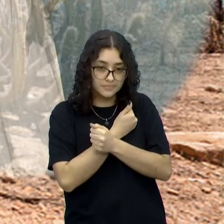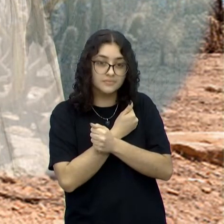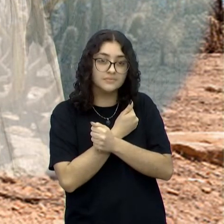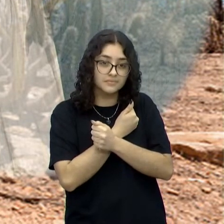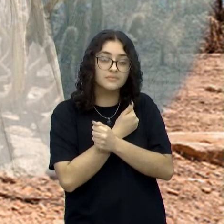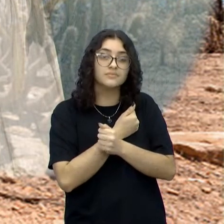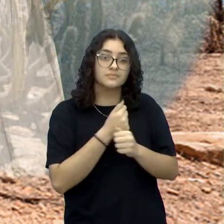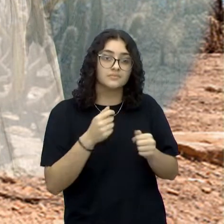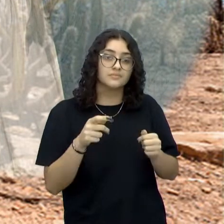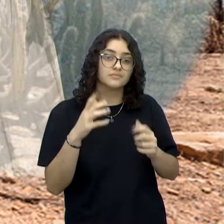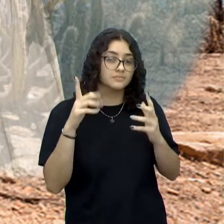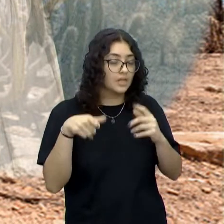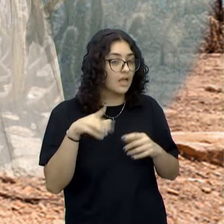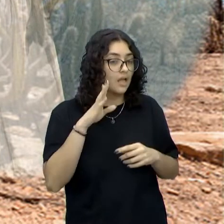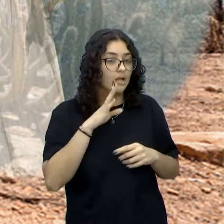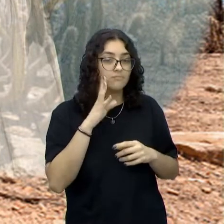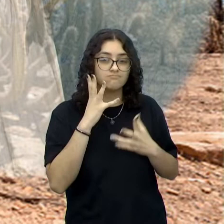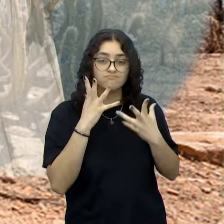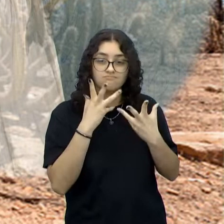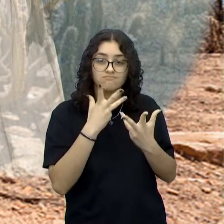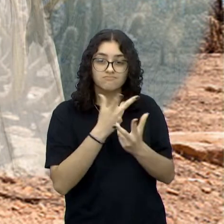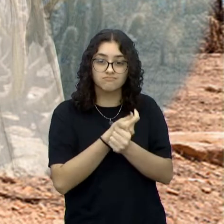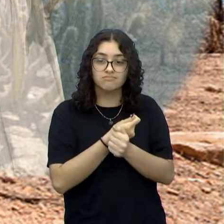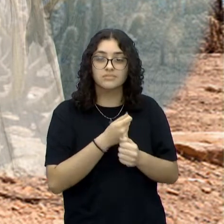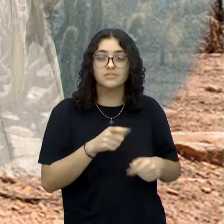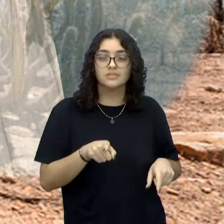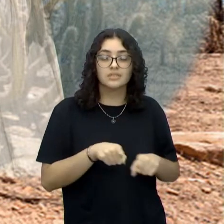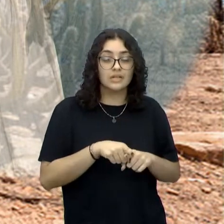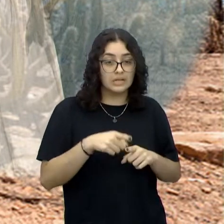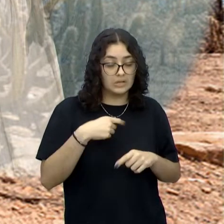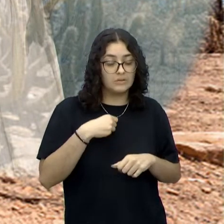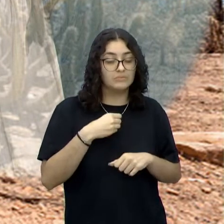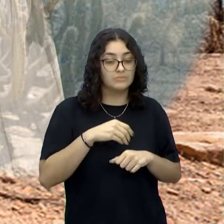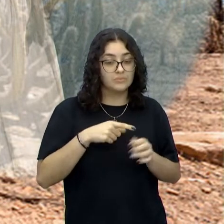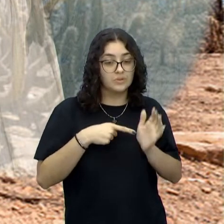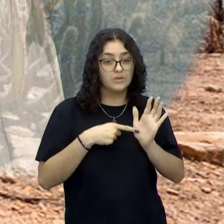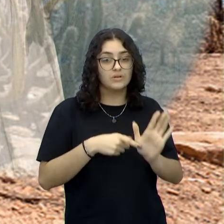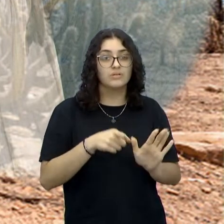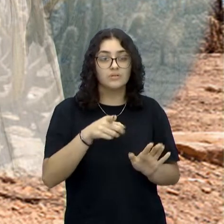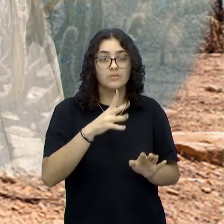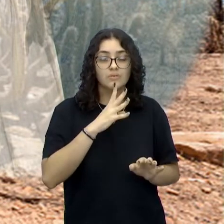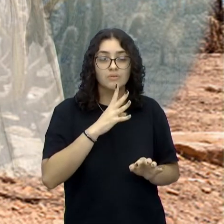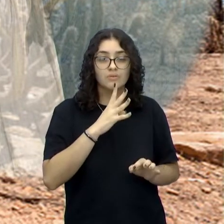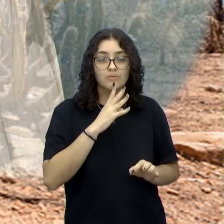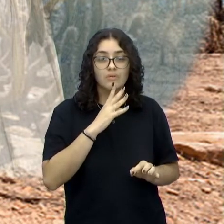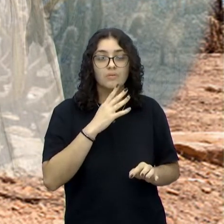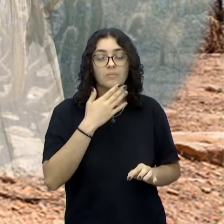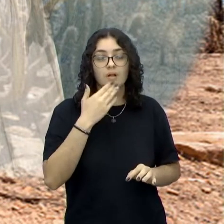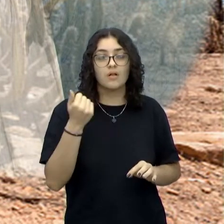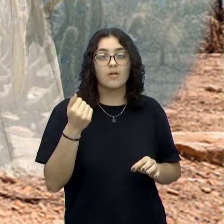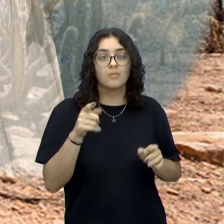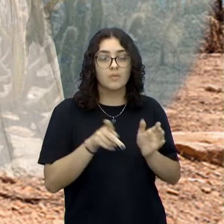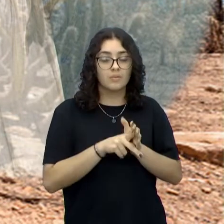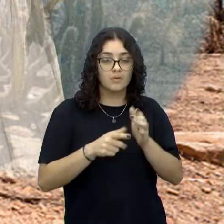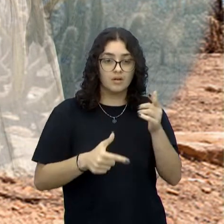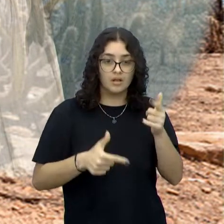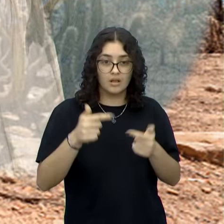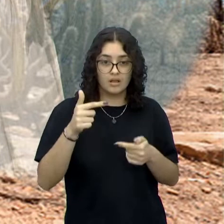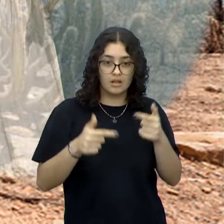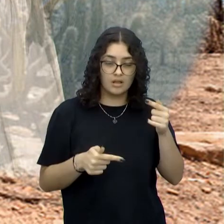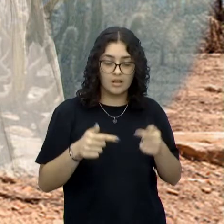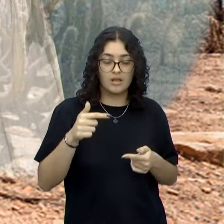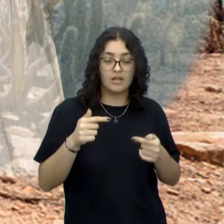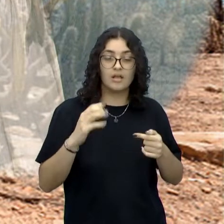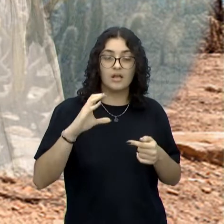o total da obra, é uma obra muito aconselhável, super indicada para vocês conhecerem um pouquinho sobre a Guerra de Canudos, quem nunca leu